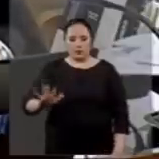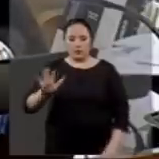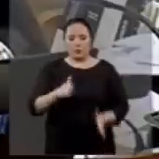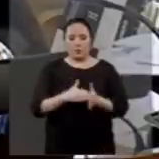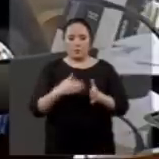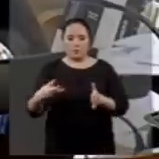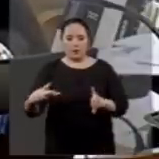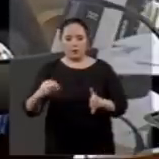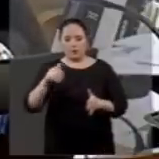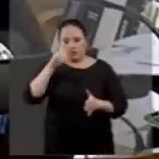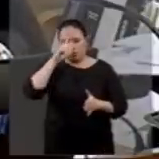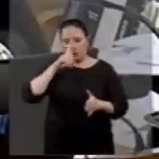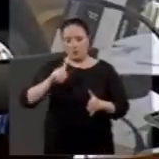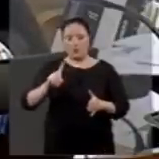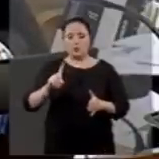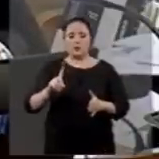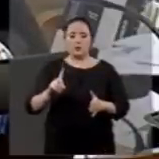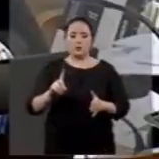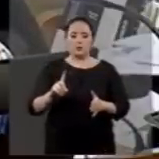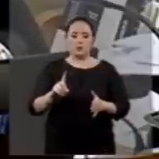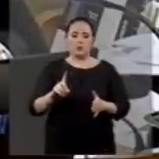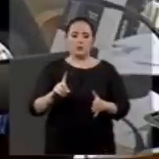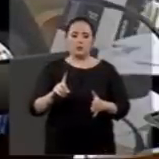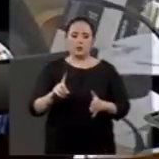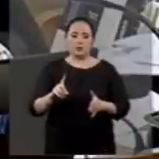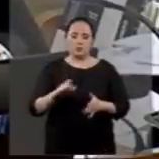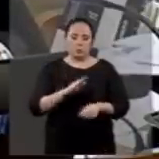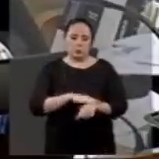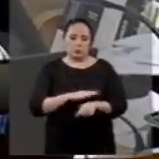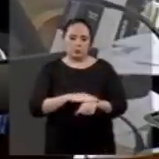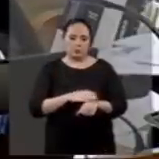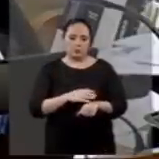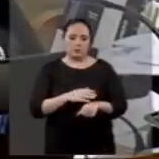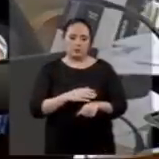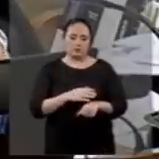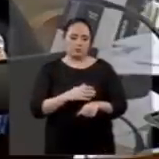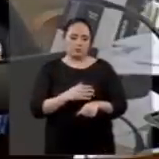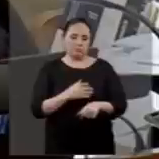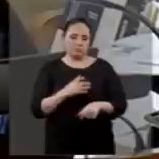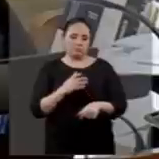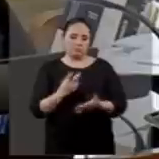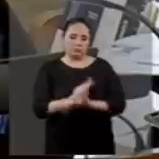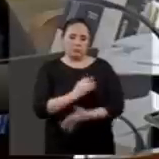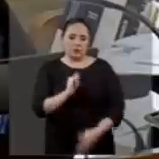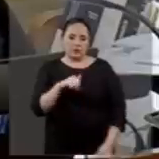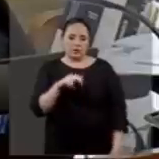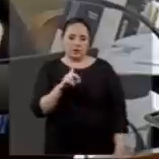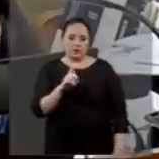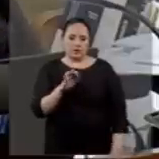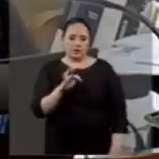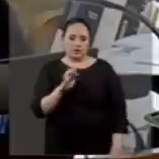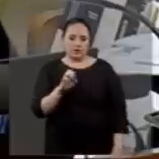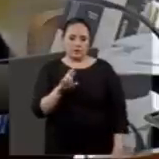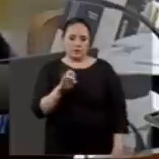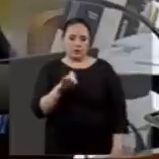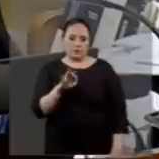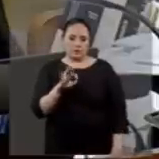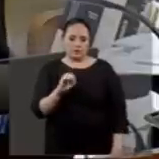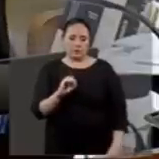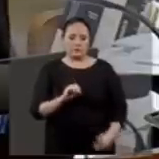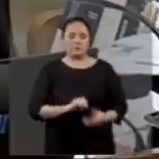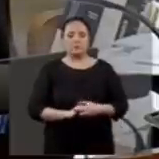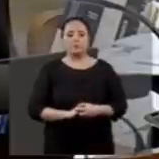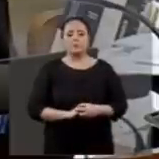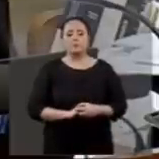da data em que o contribuinte tomar ciência do indeferimento, sendo definitiva a decisão na esfera administrativa. A